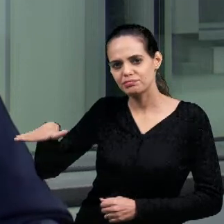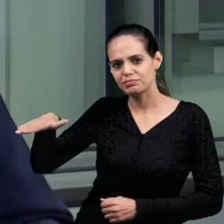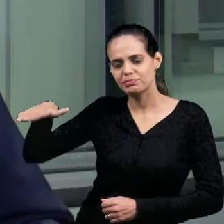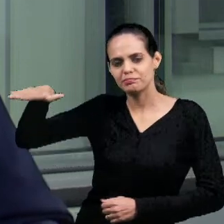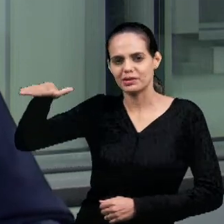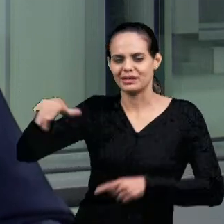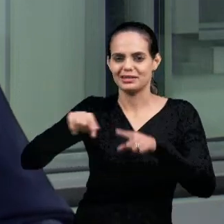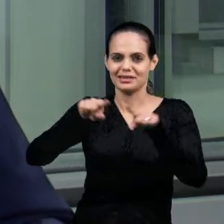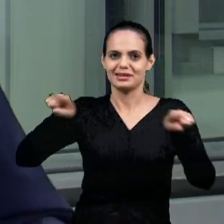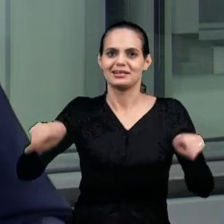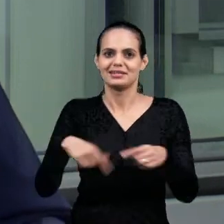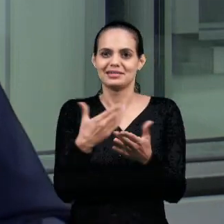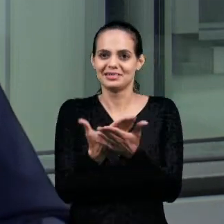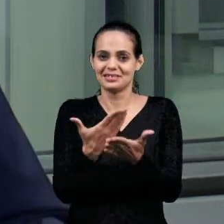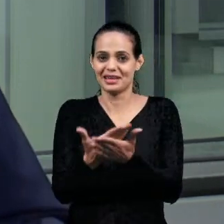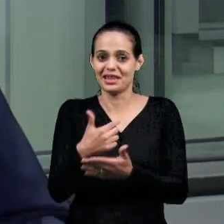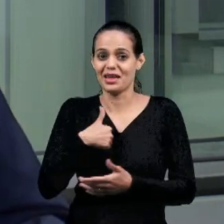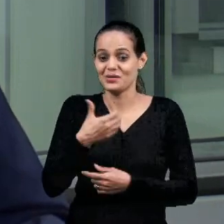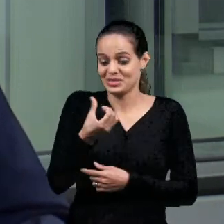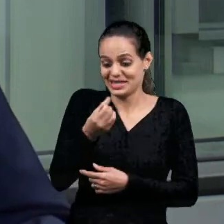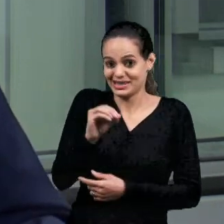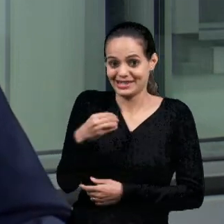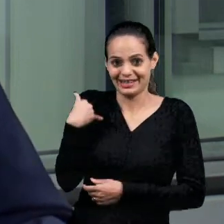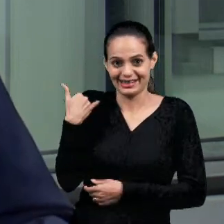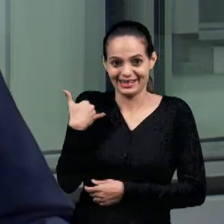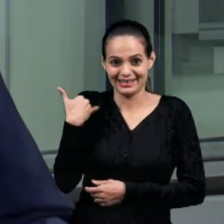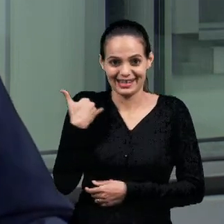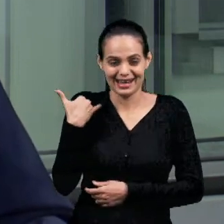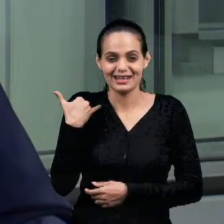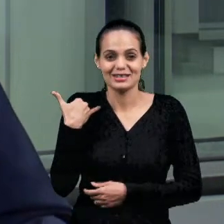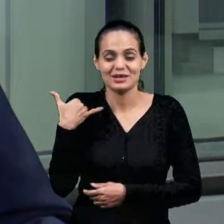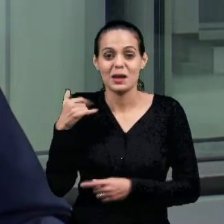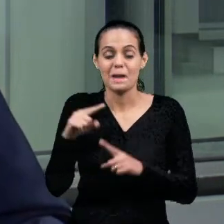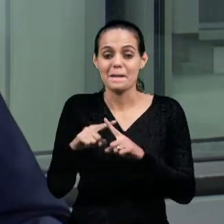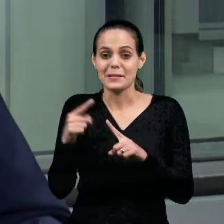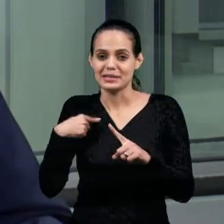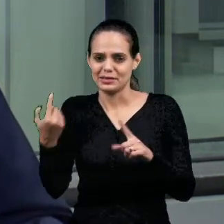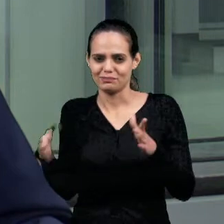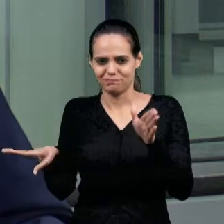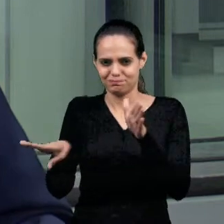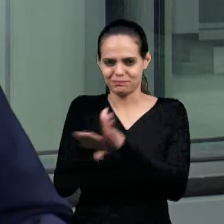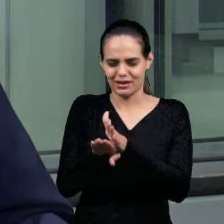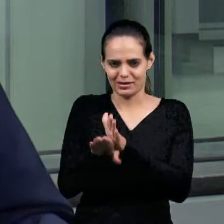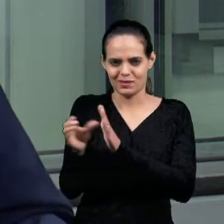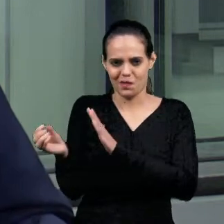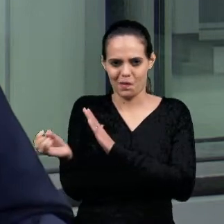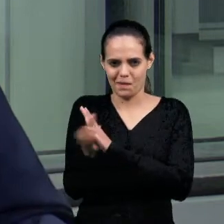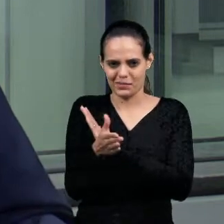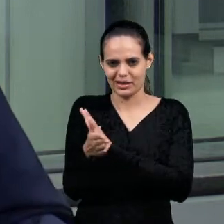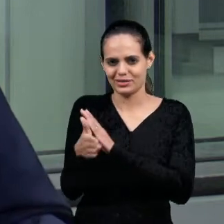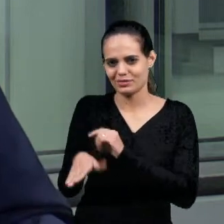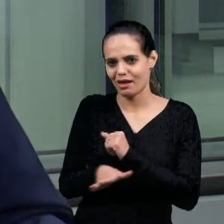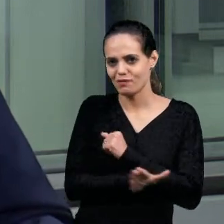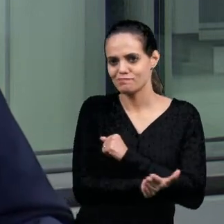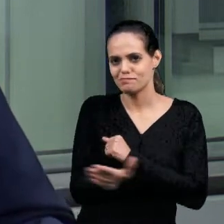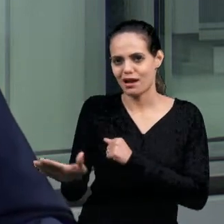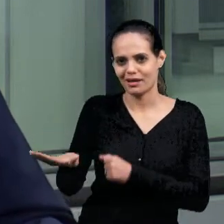sala, né, já estou com 60 anos de idade, mas vim para a obra no início da igreja e lembro da